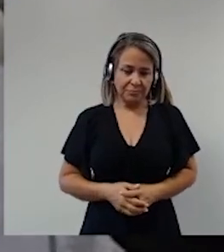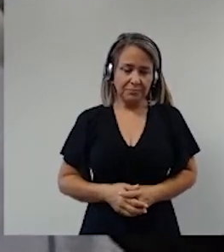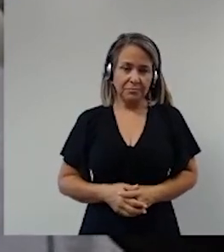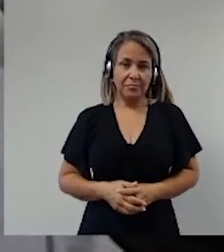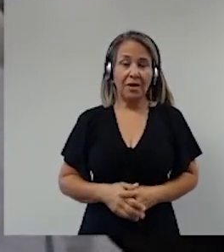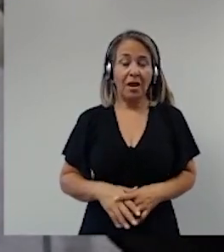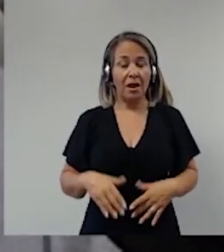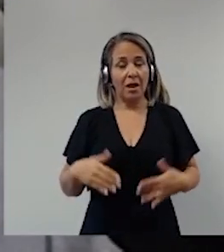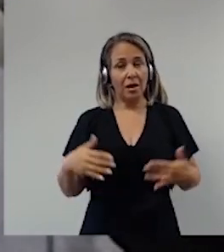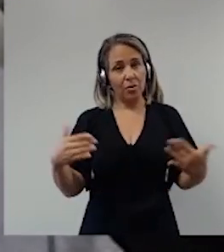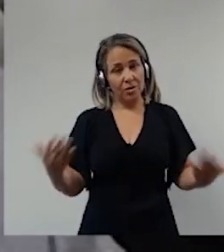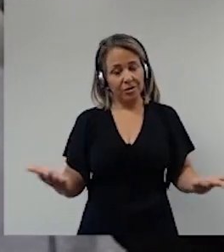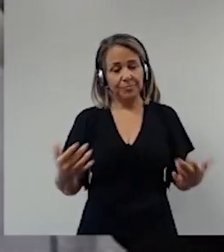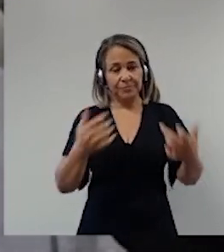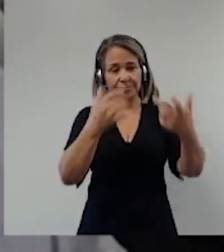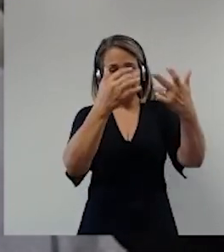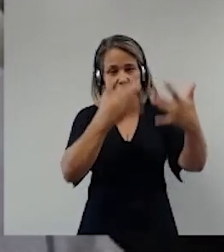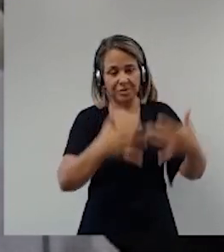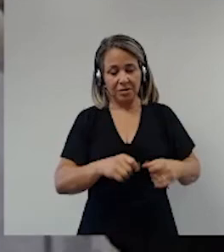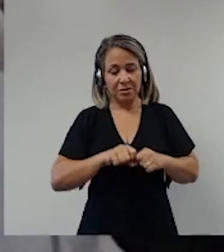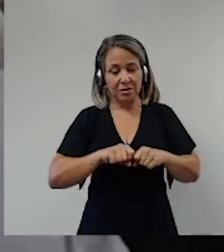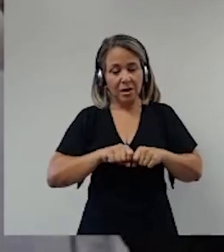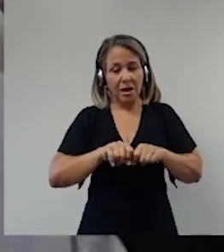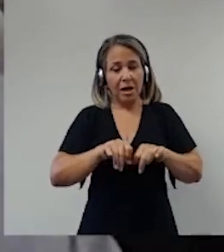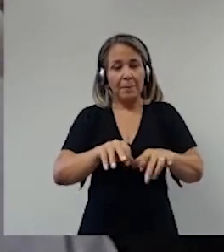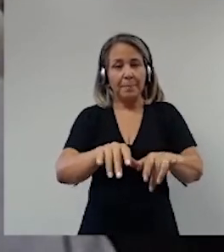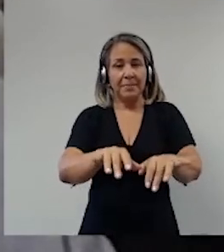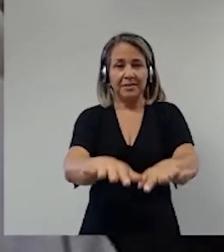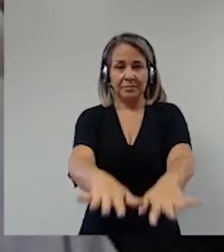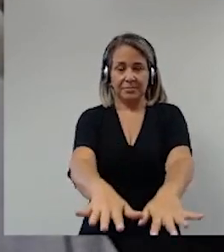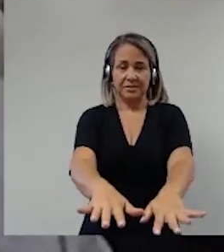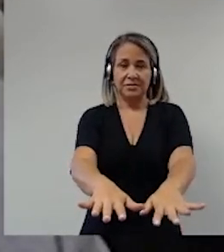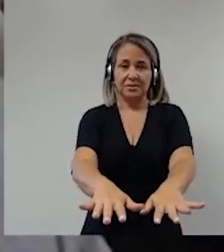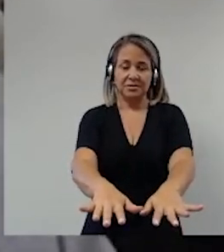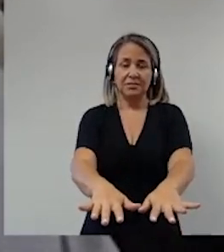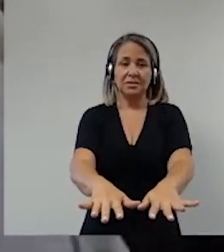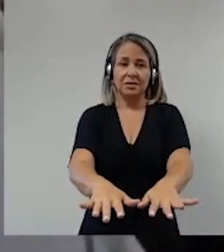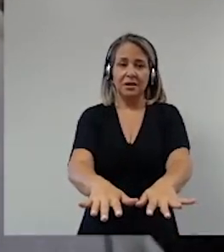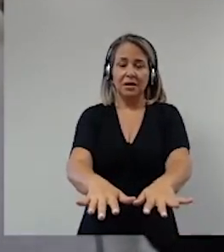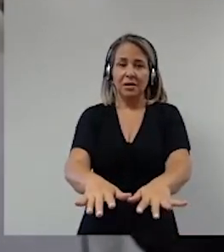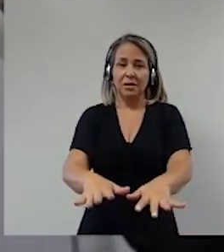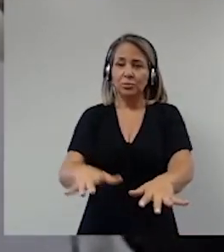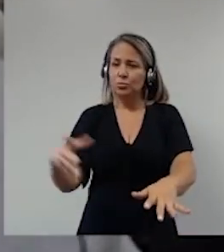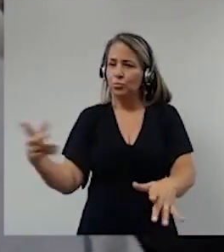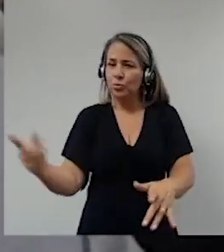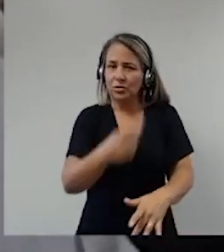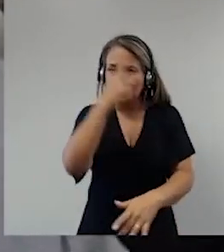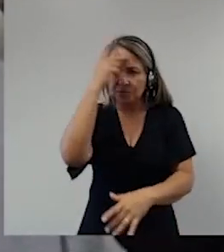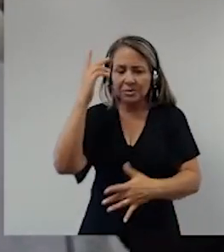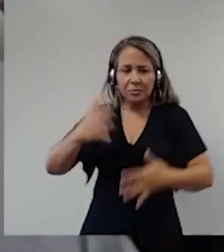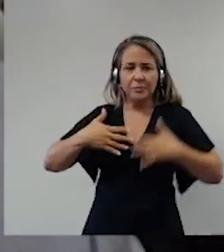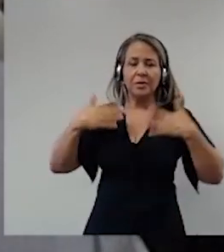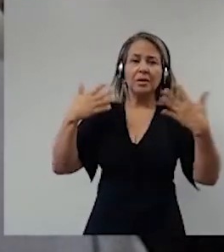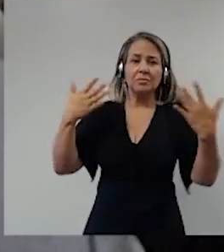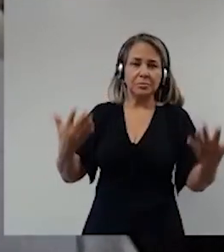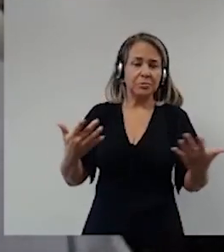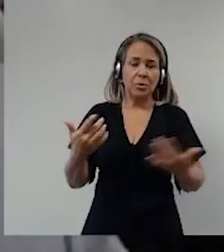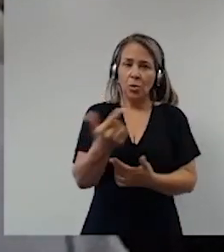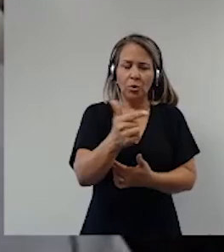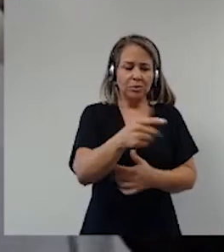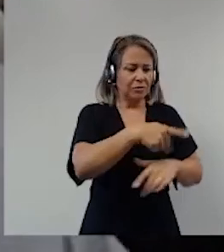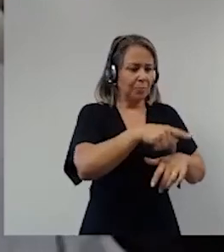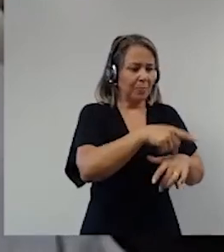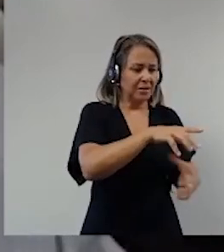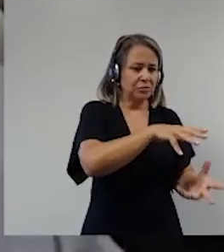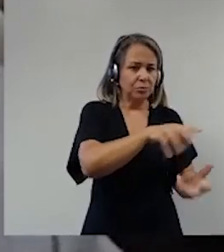Com relação à pandemia, né, que nos surpreendeu a todos, né, eu acho que não teve país do mundo